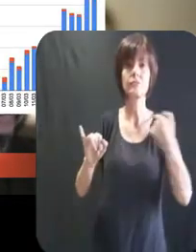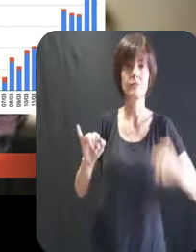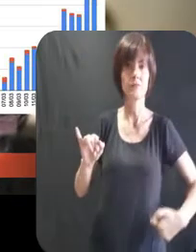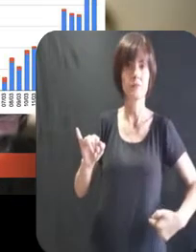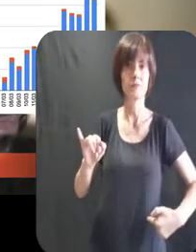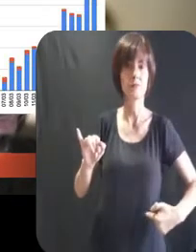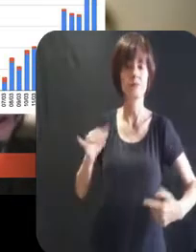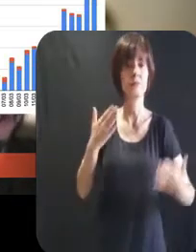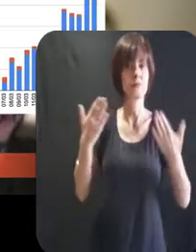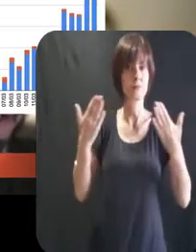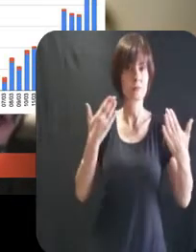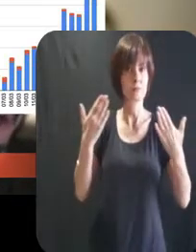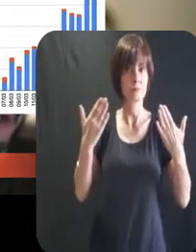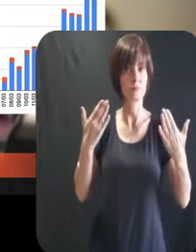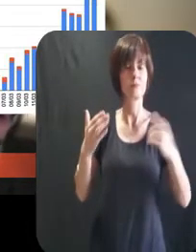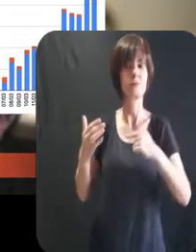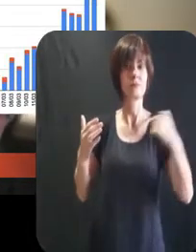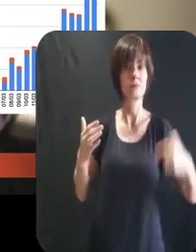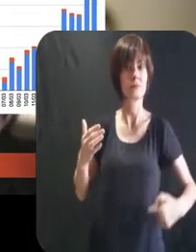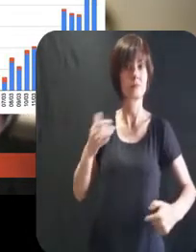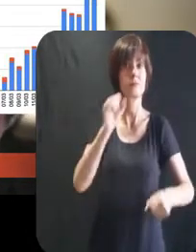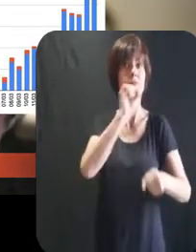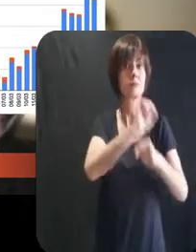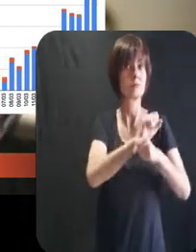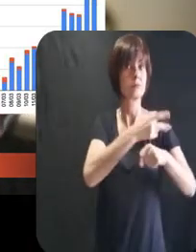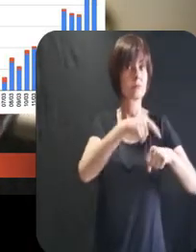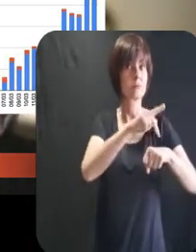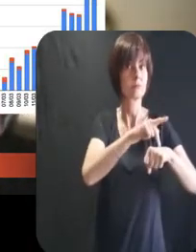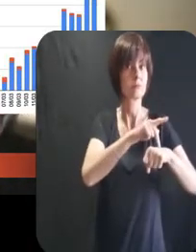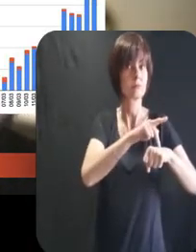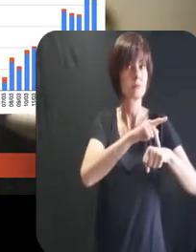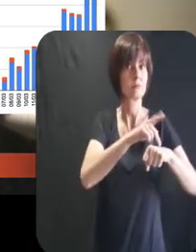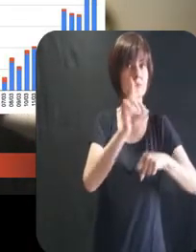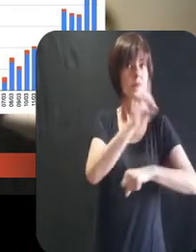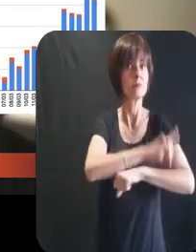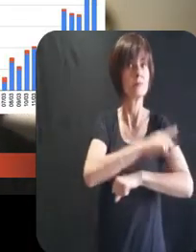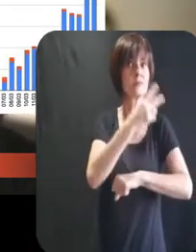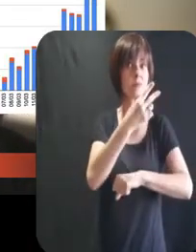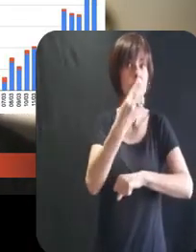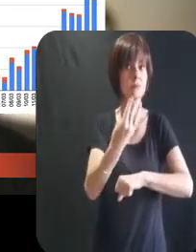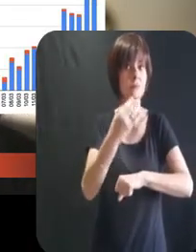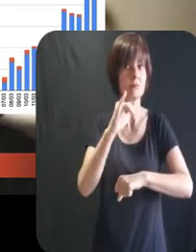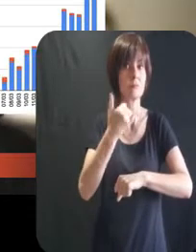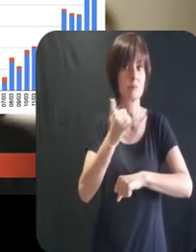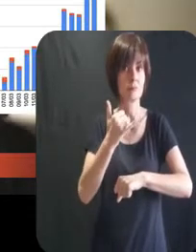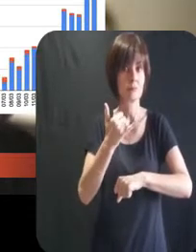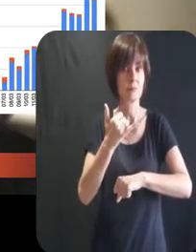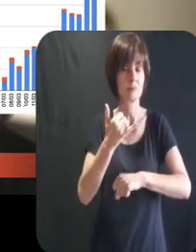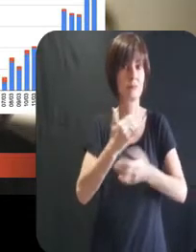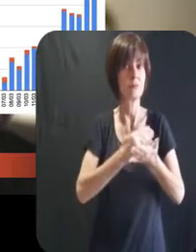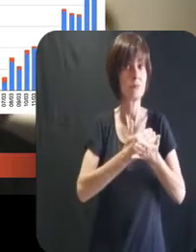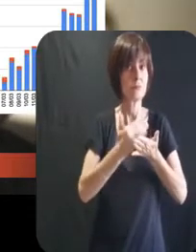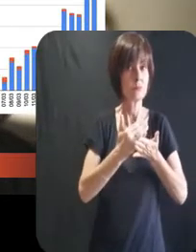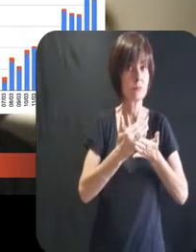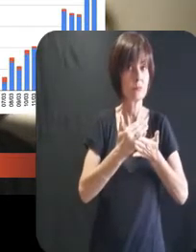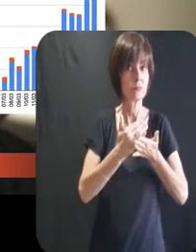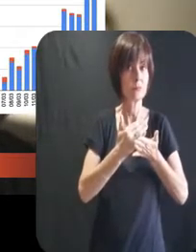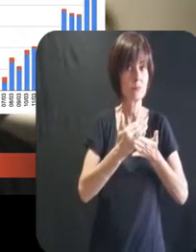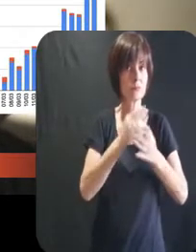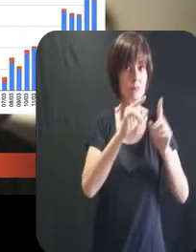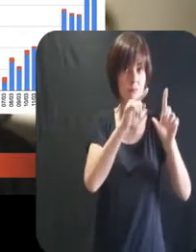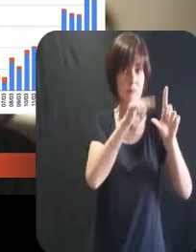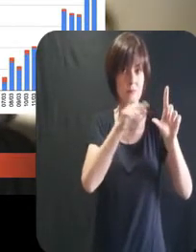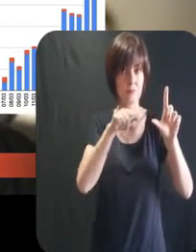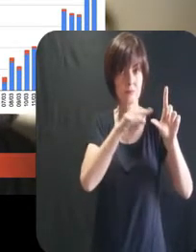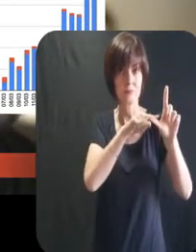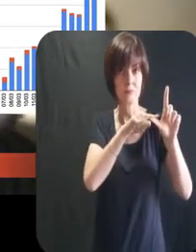dia em que a Itália e a China agiram. A China parou o país no dia 23